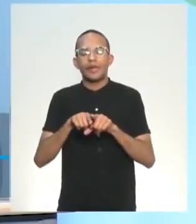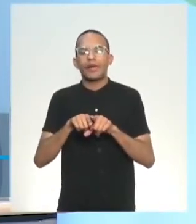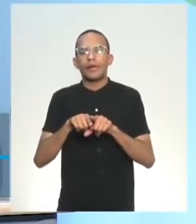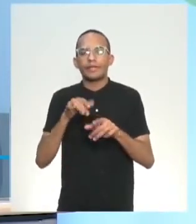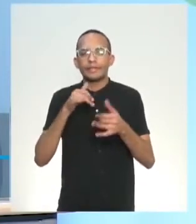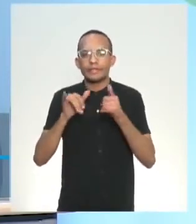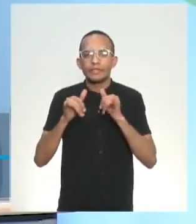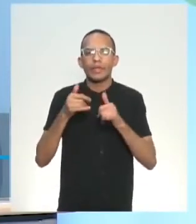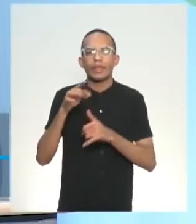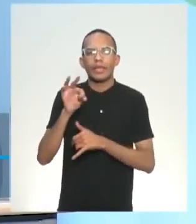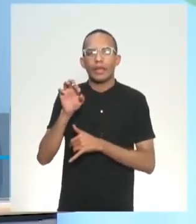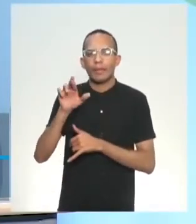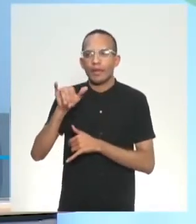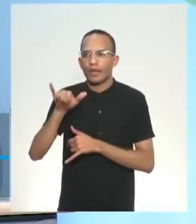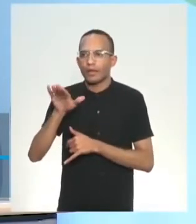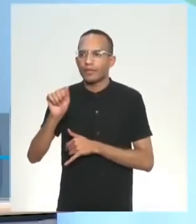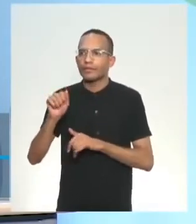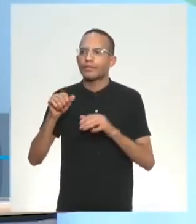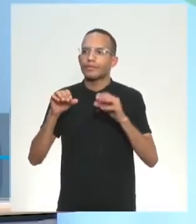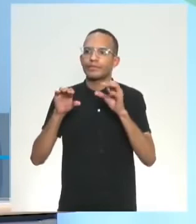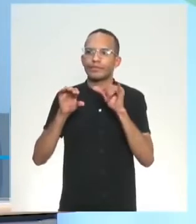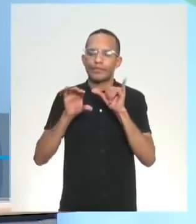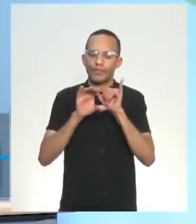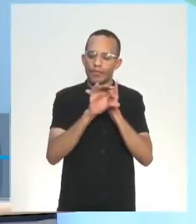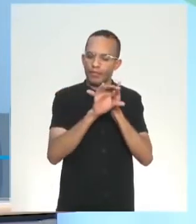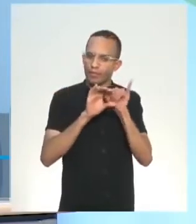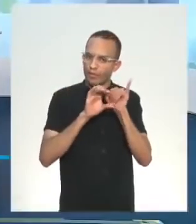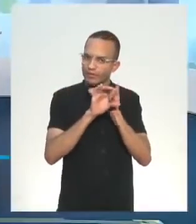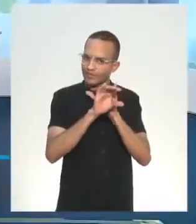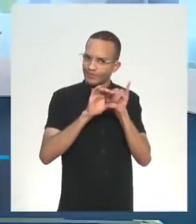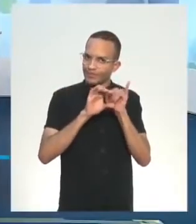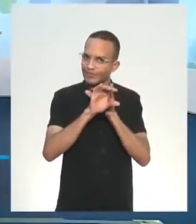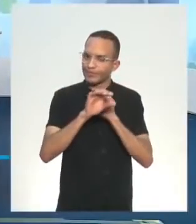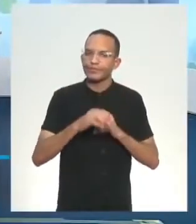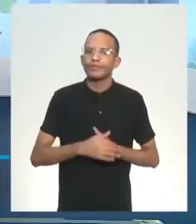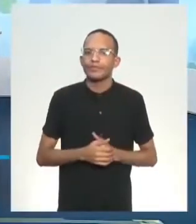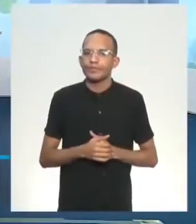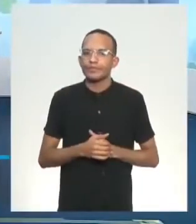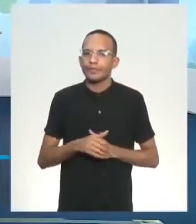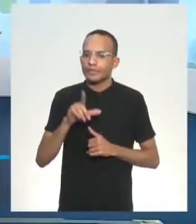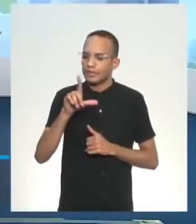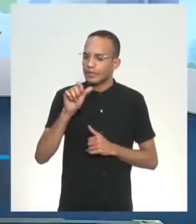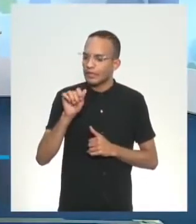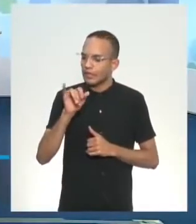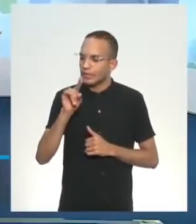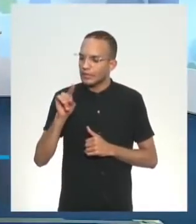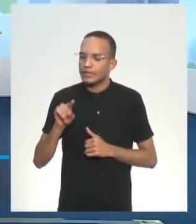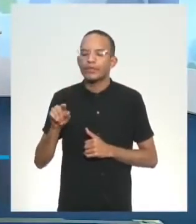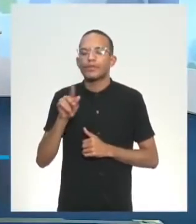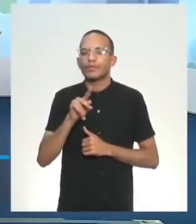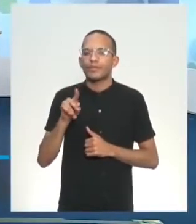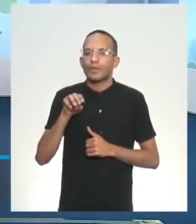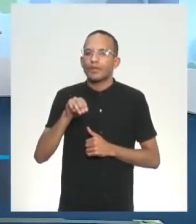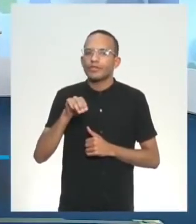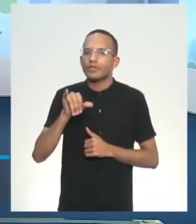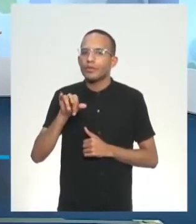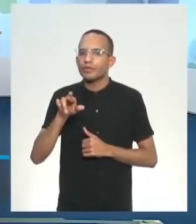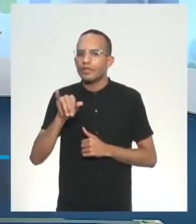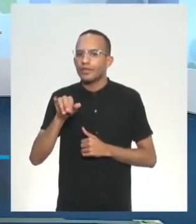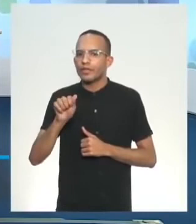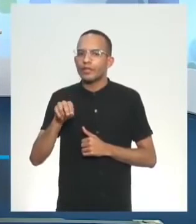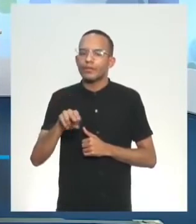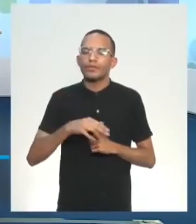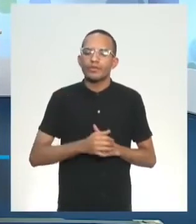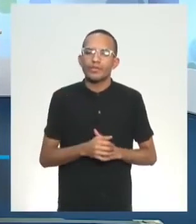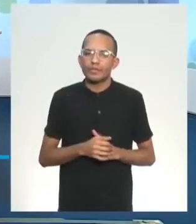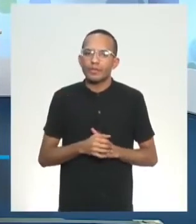Pei Leôncio Pimentel. Quem foi que mandou essa aí? Deixa eu botar aqui. A Laís, da professora Miriam. Ah, legal, hein?